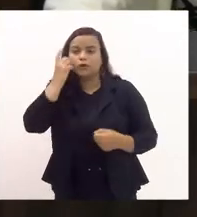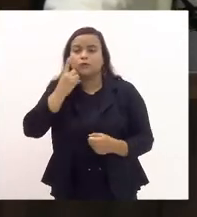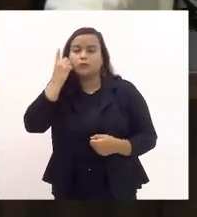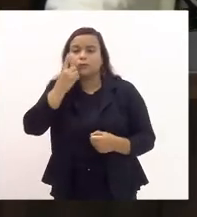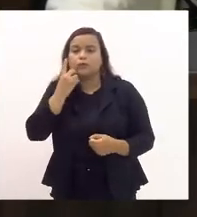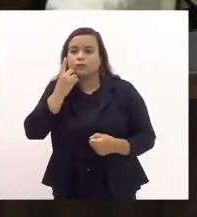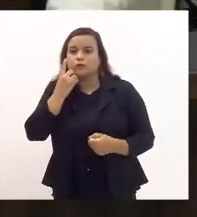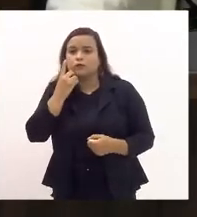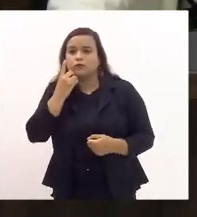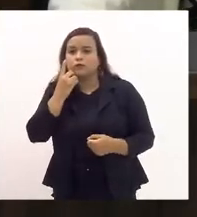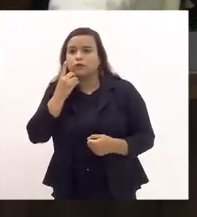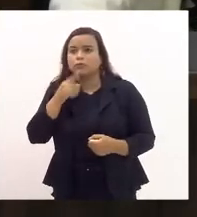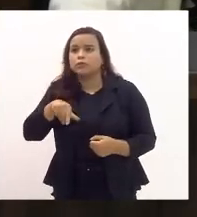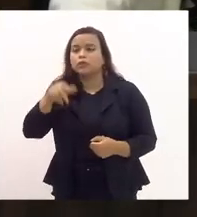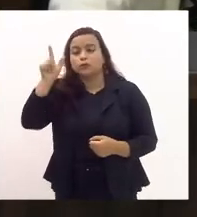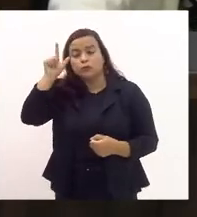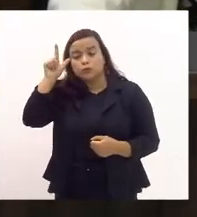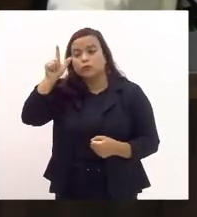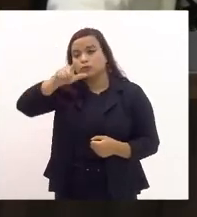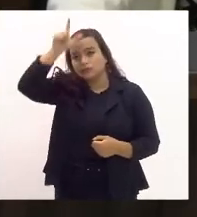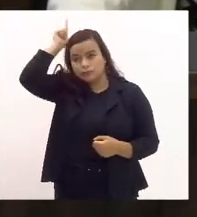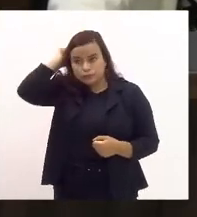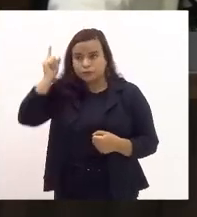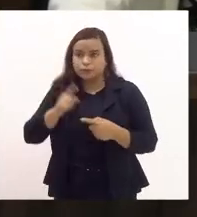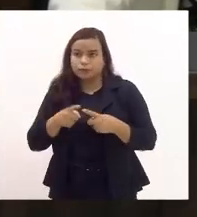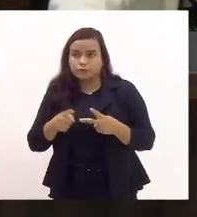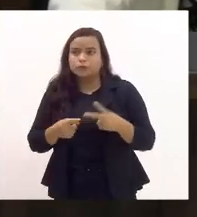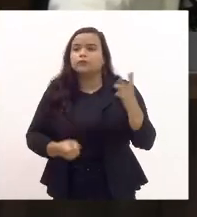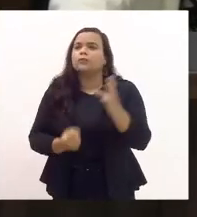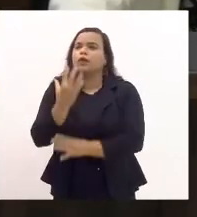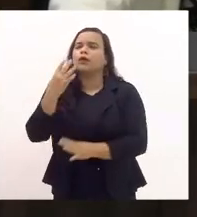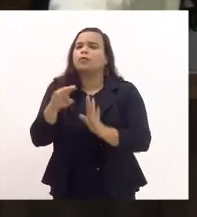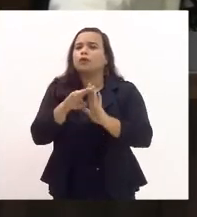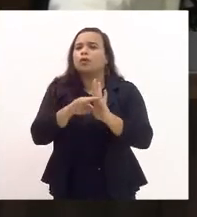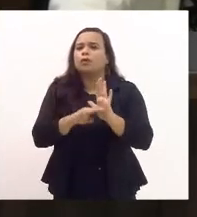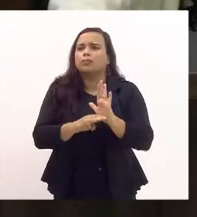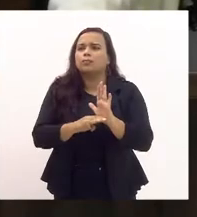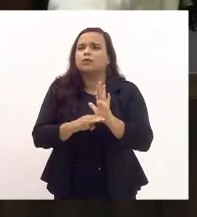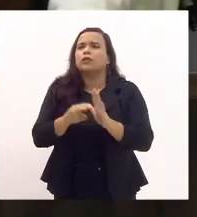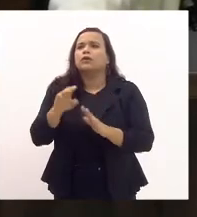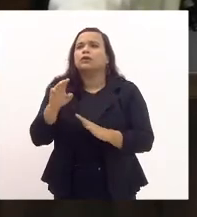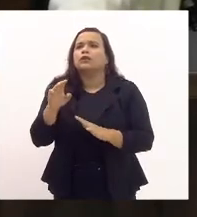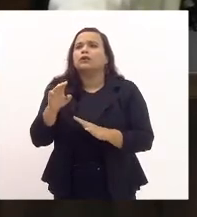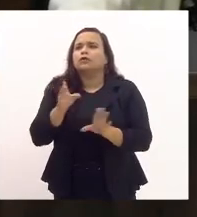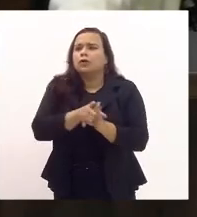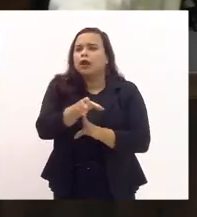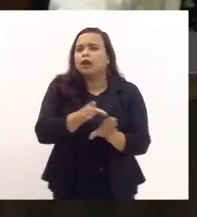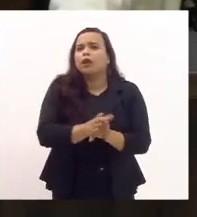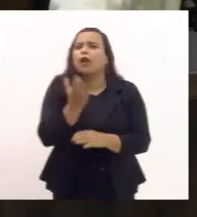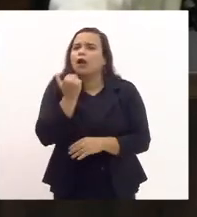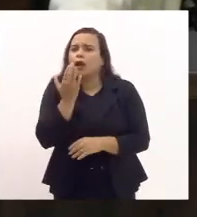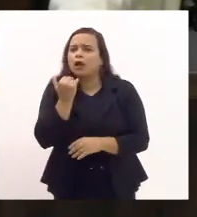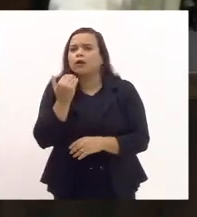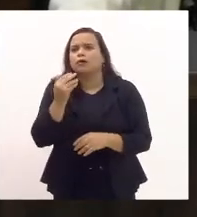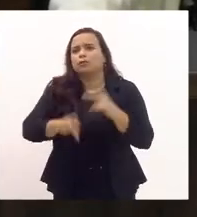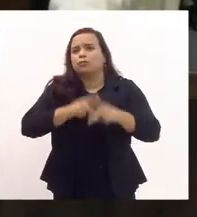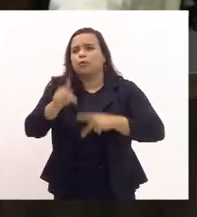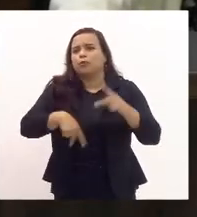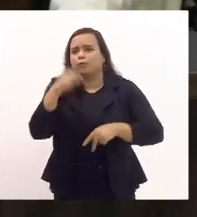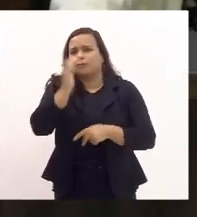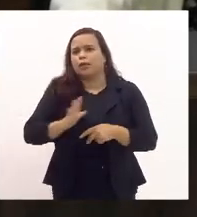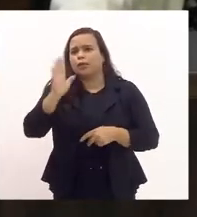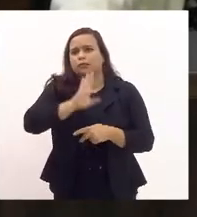deputados Luci e Luiz Paulo que dispõe sobre a criação do programa guia alimentar para a população brasileira nas